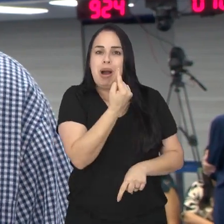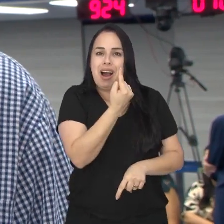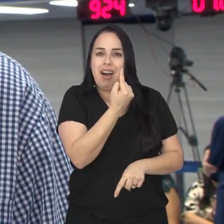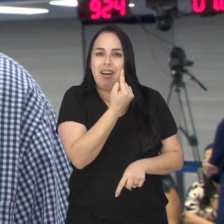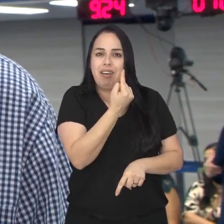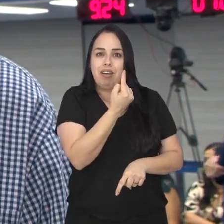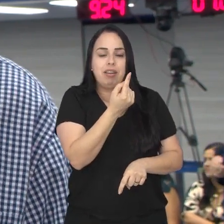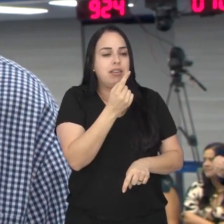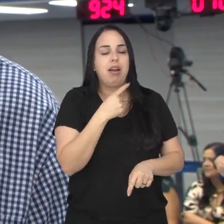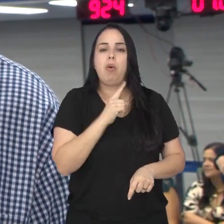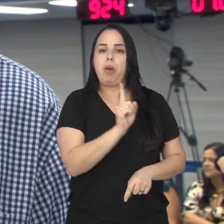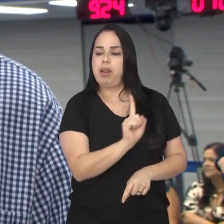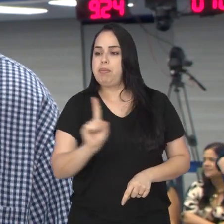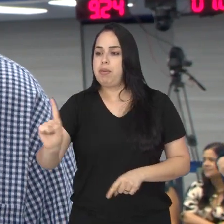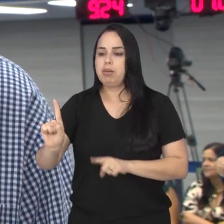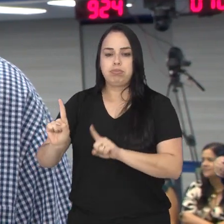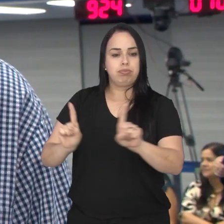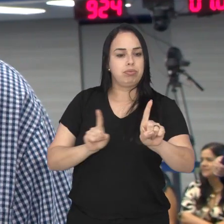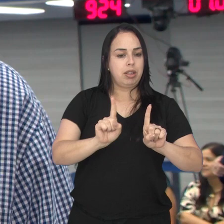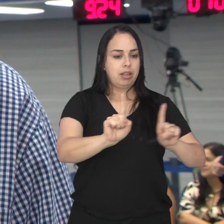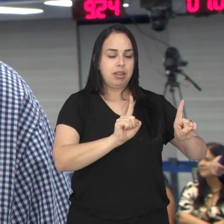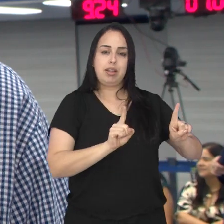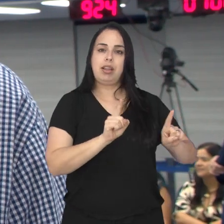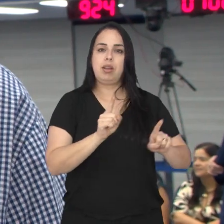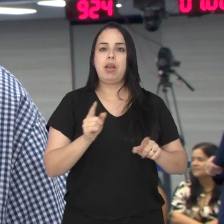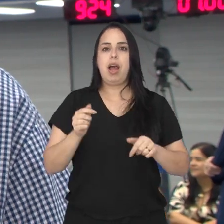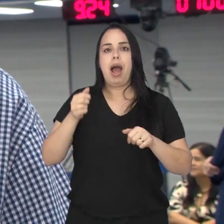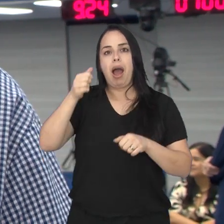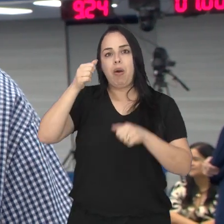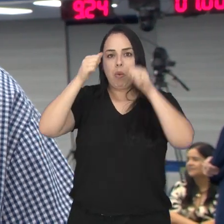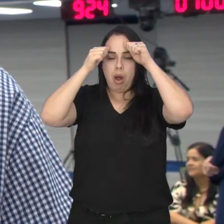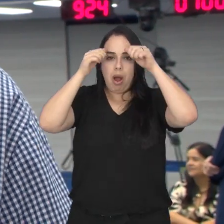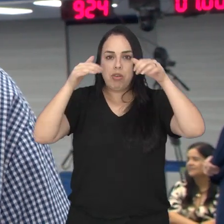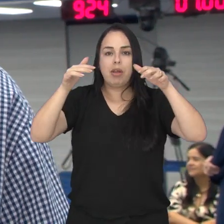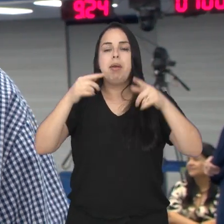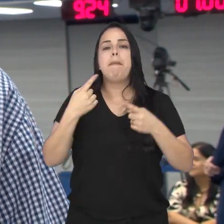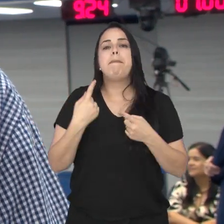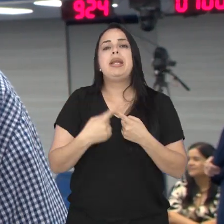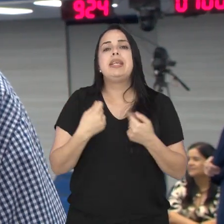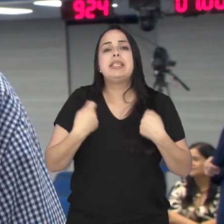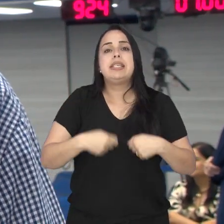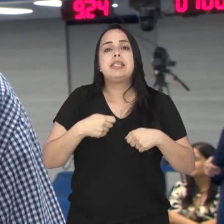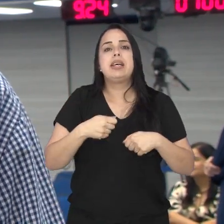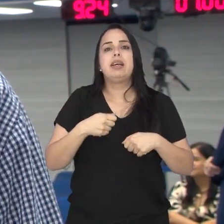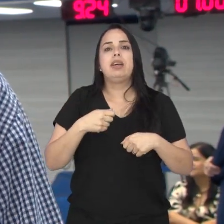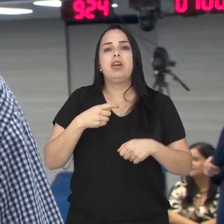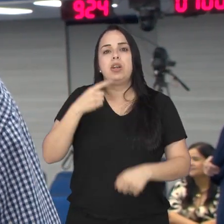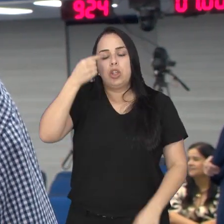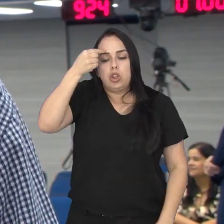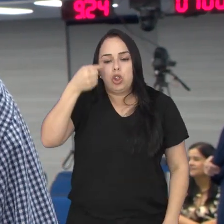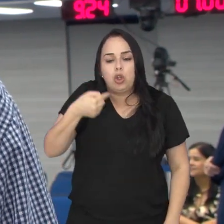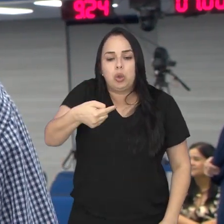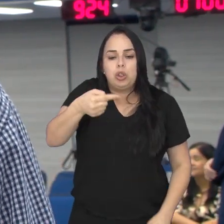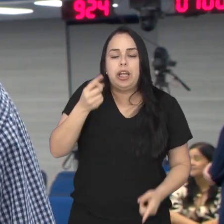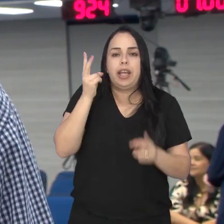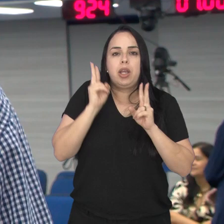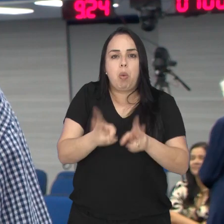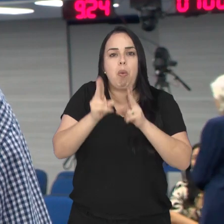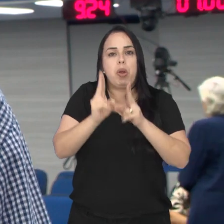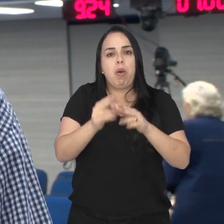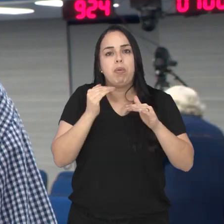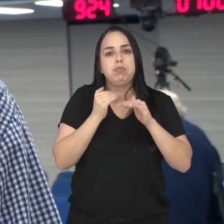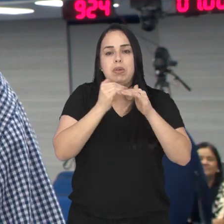só ele muda né ele vai muda a gente sabe que o autista ele precisa da rotina né quando ele sai da rotina não é bom para ele então